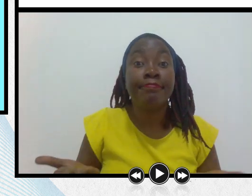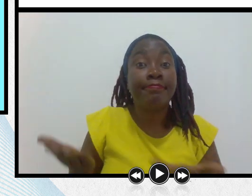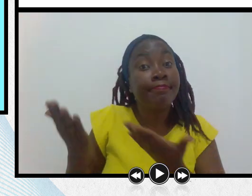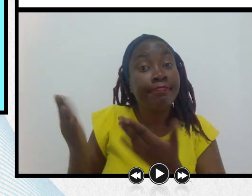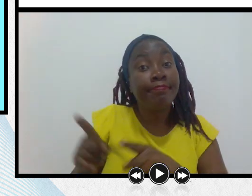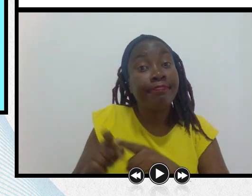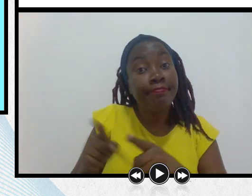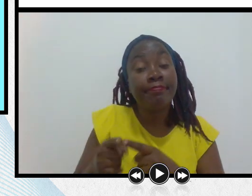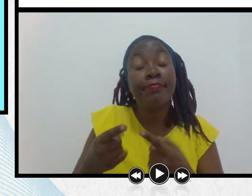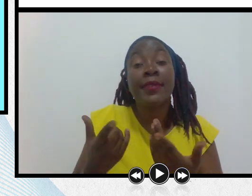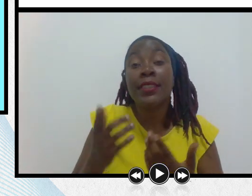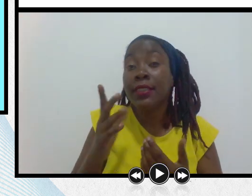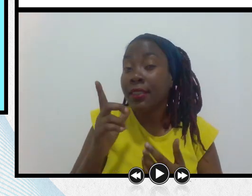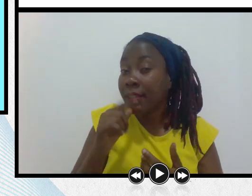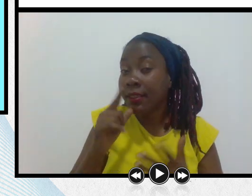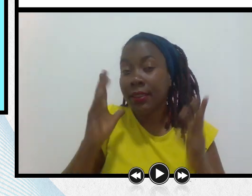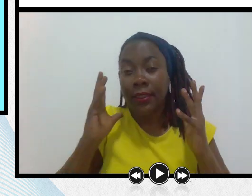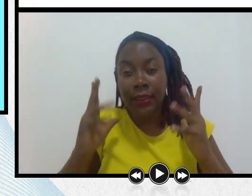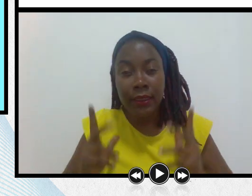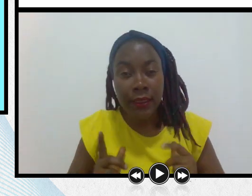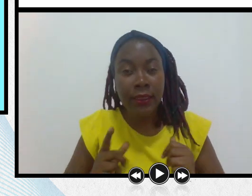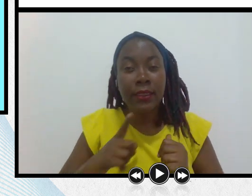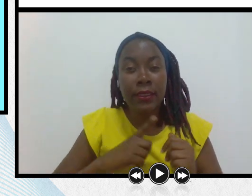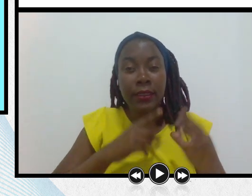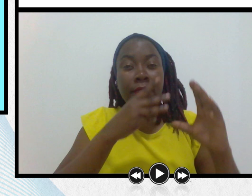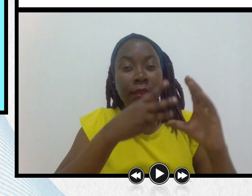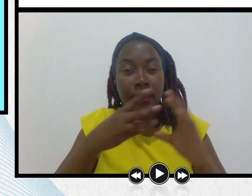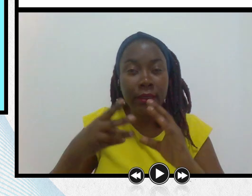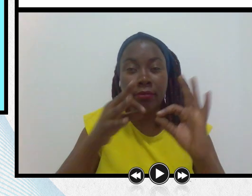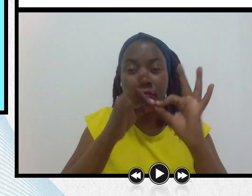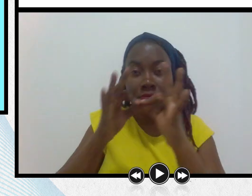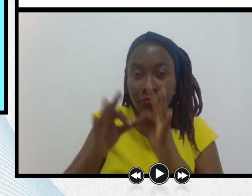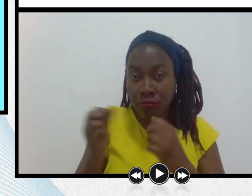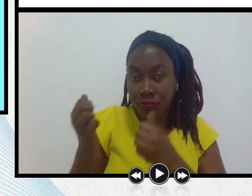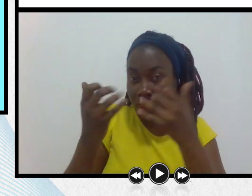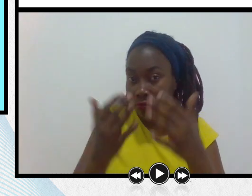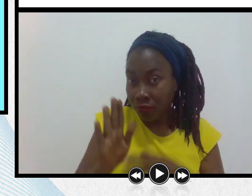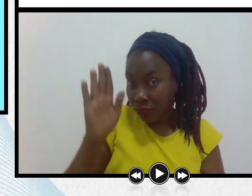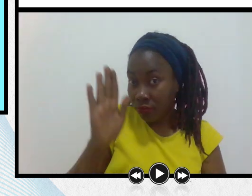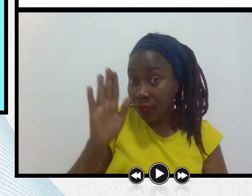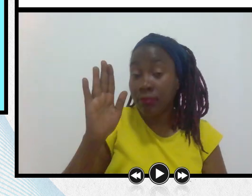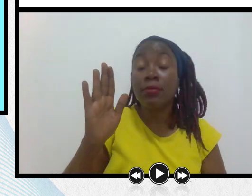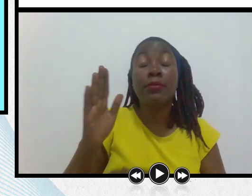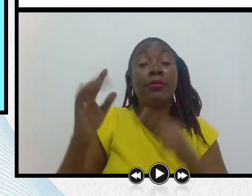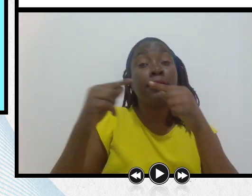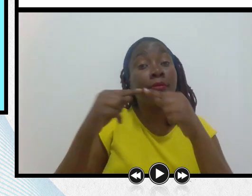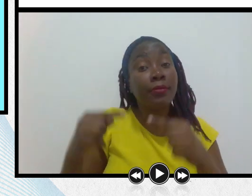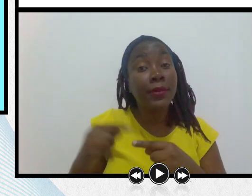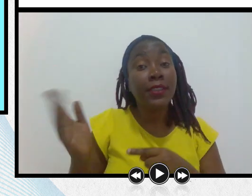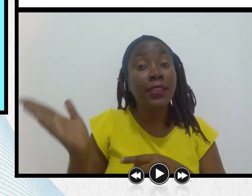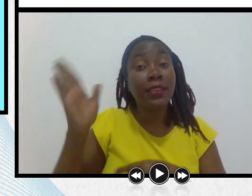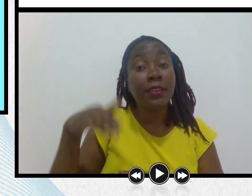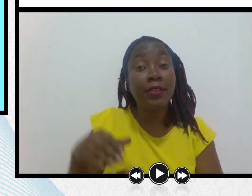aí também, para que a água seja límpida, né, tem as características organolépticas que eu comentei com vocês, o ideal é que ela venha